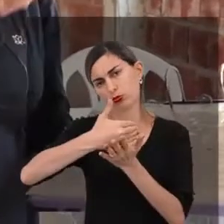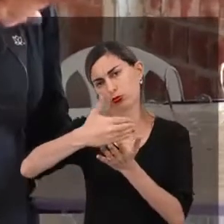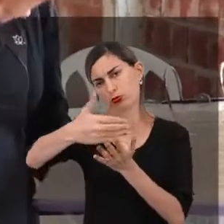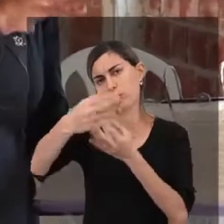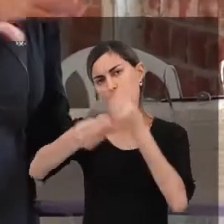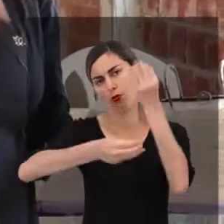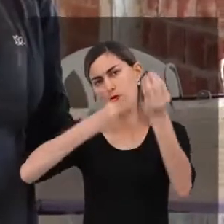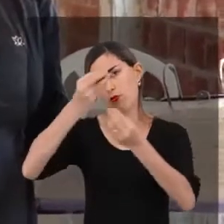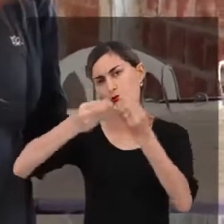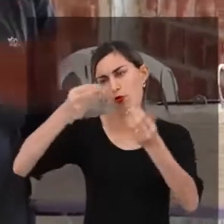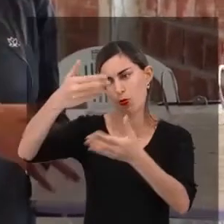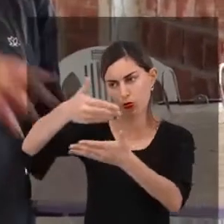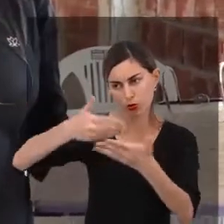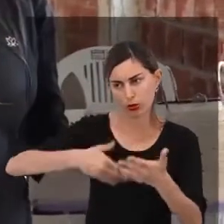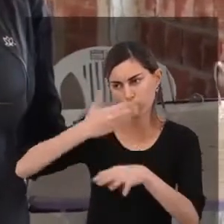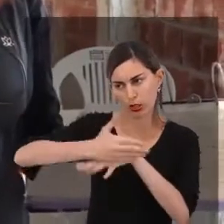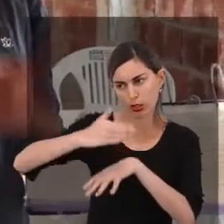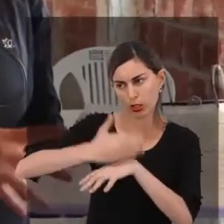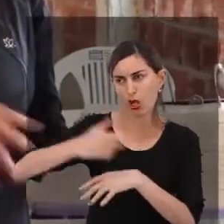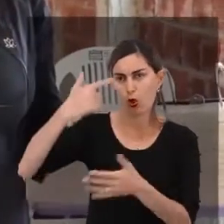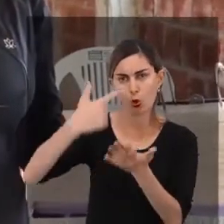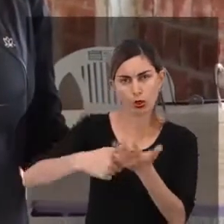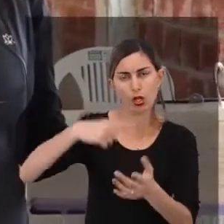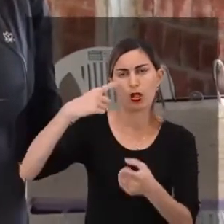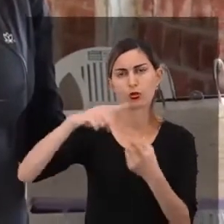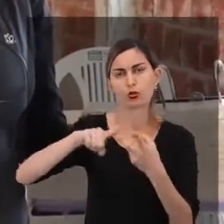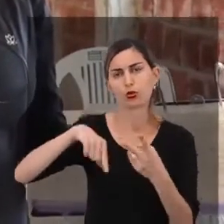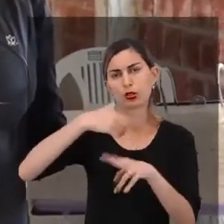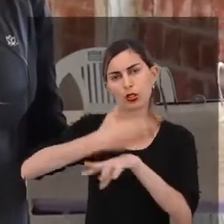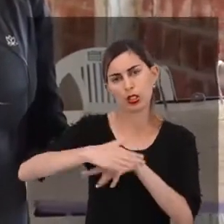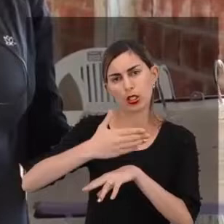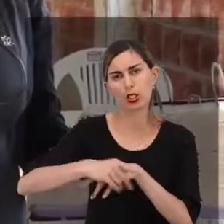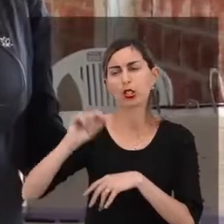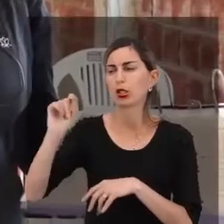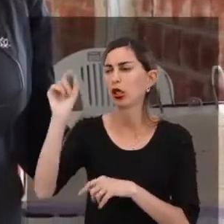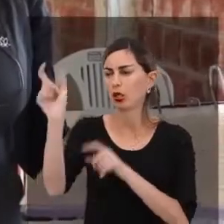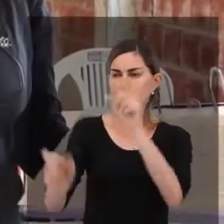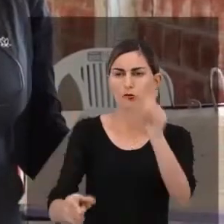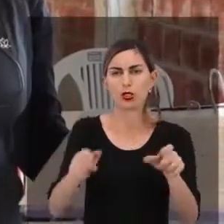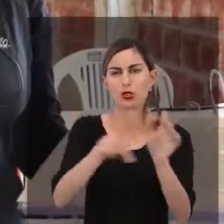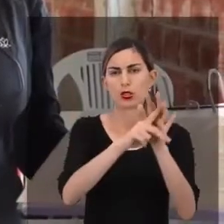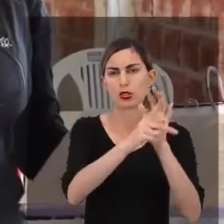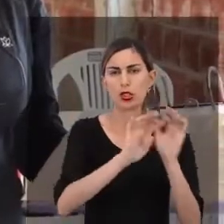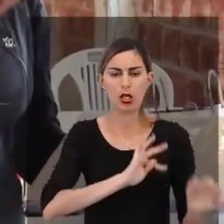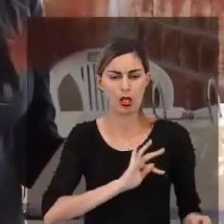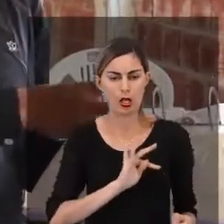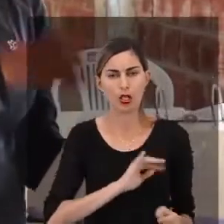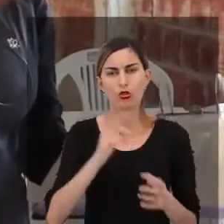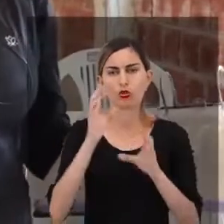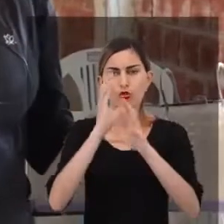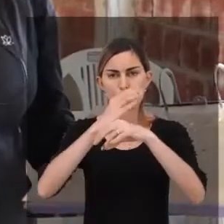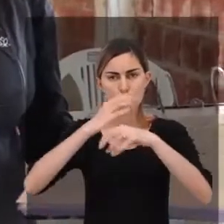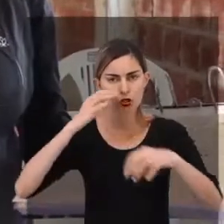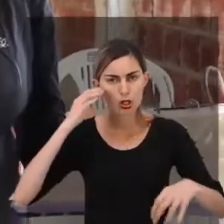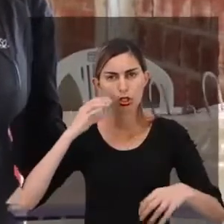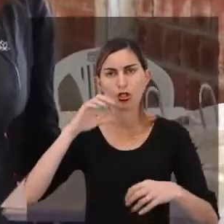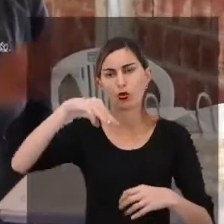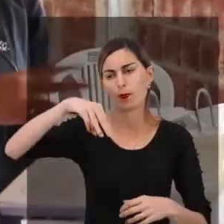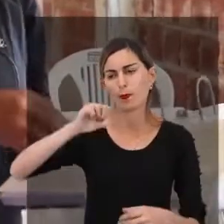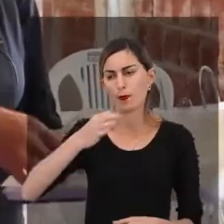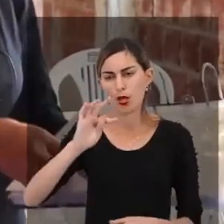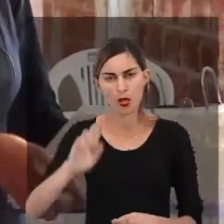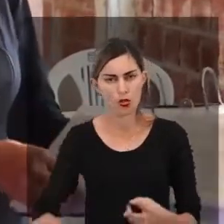tudo, desde o início, como a gente contratar, como a gente treinar, quem é de cada competência, é do técnico, é do engenheiro,